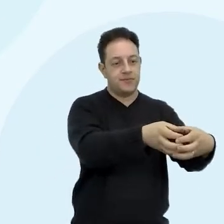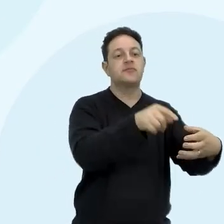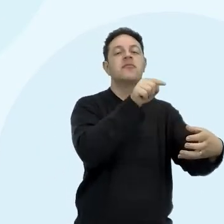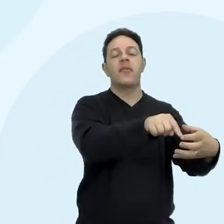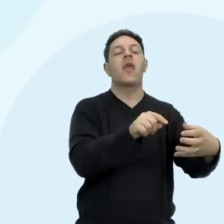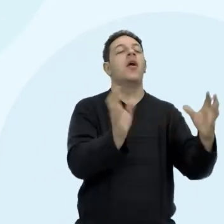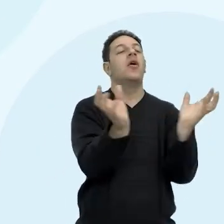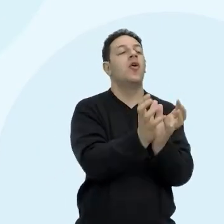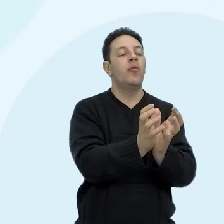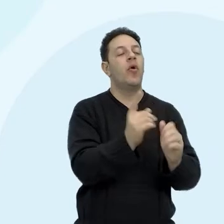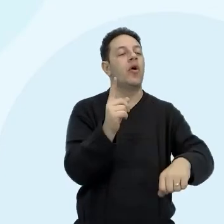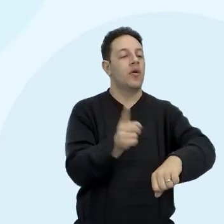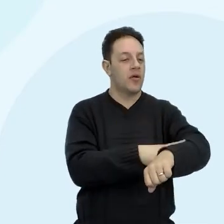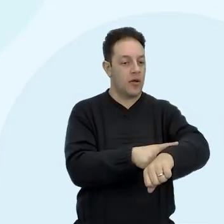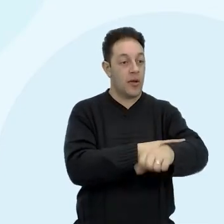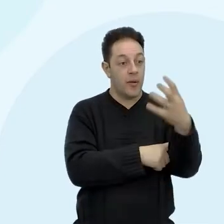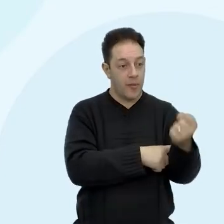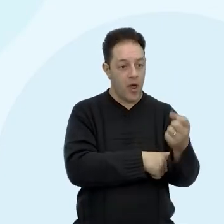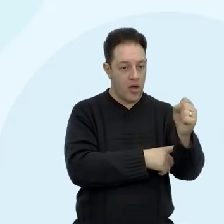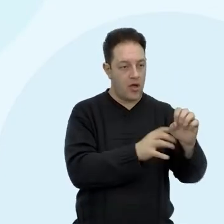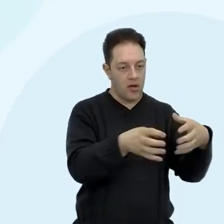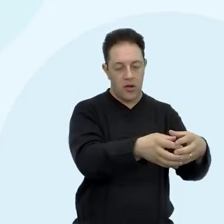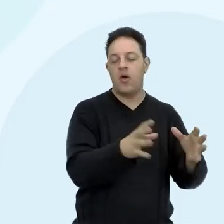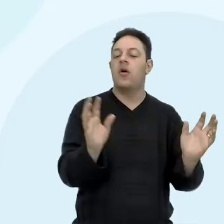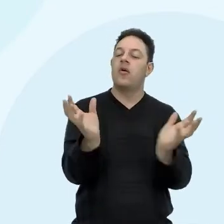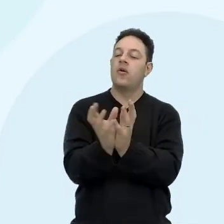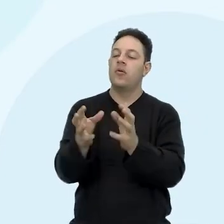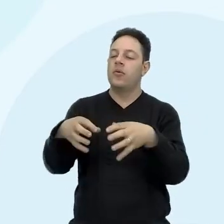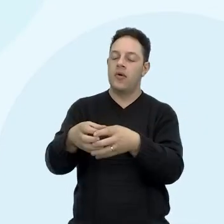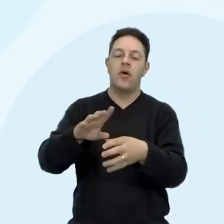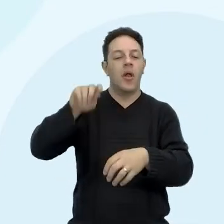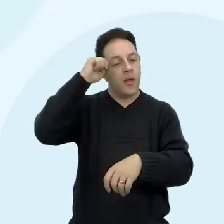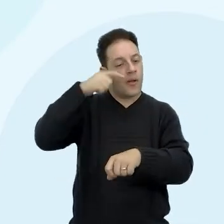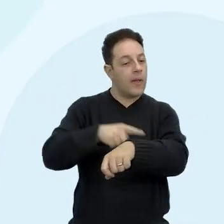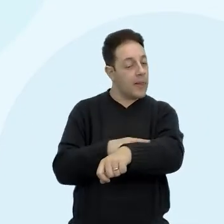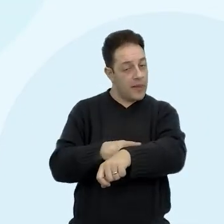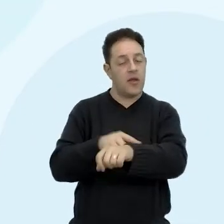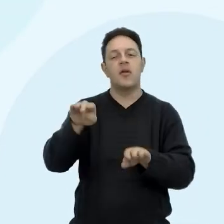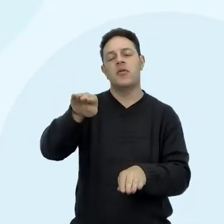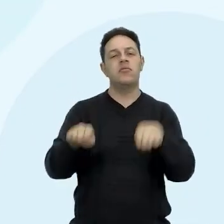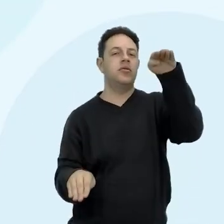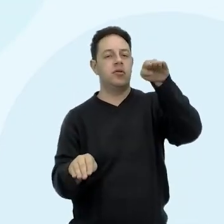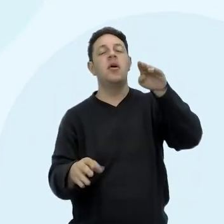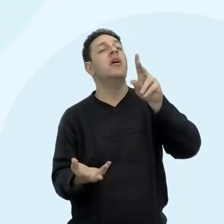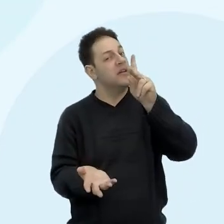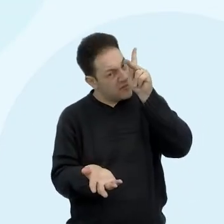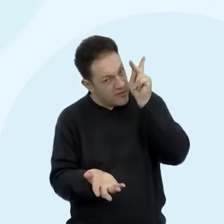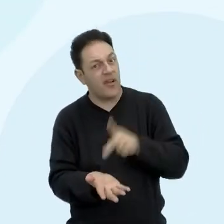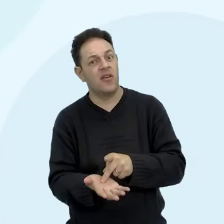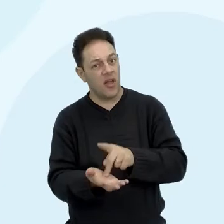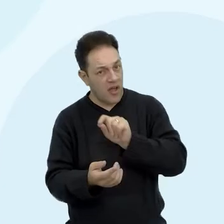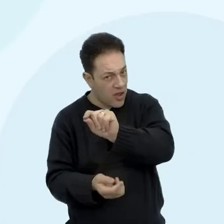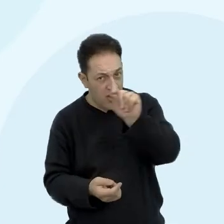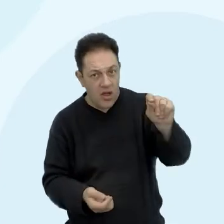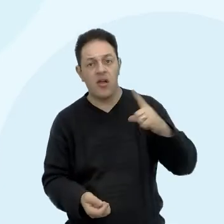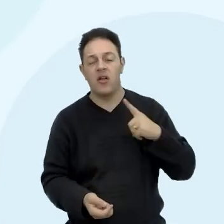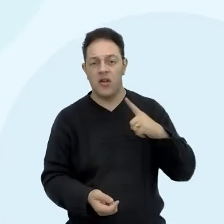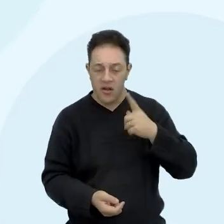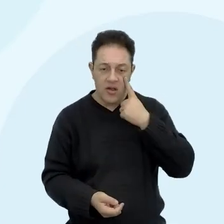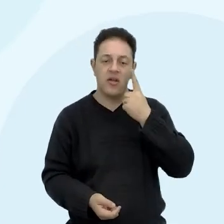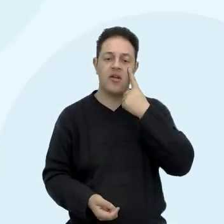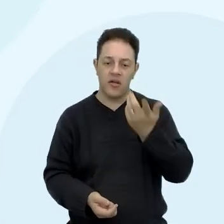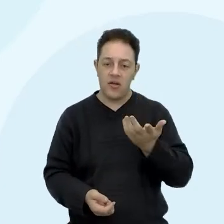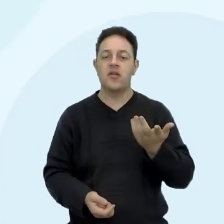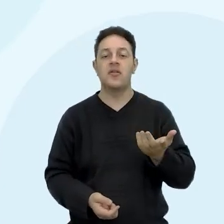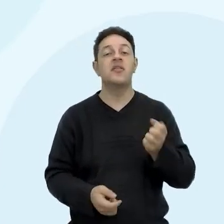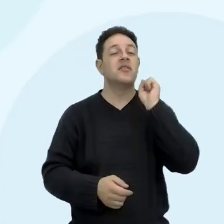real. Então, por exemplo, se nós percebemos o mundo mediante essa ideia de raça, que é uma categoria biológica, como